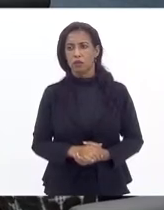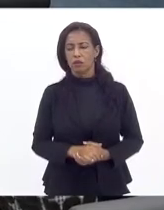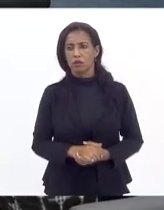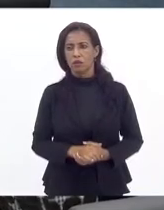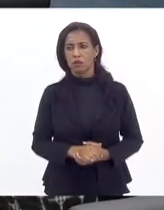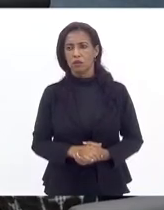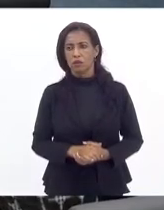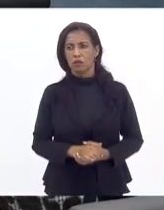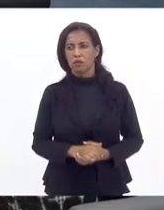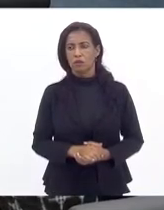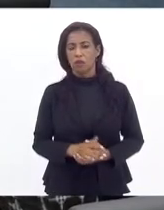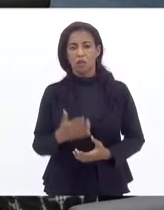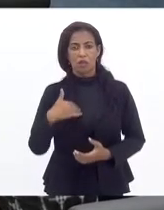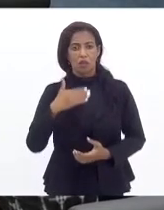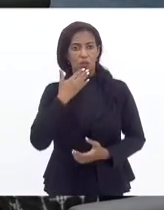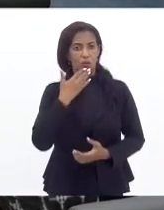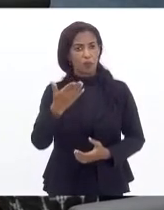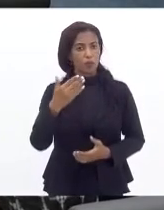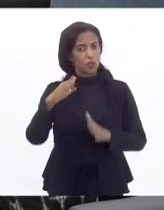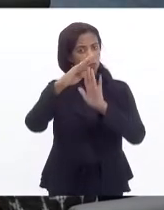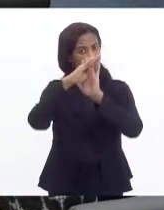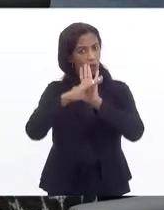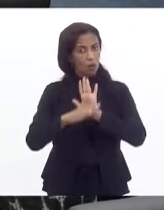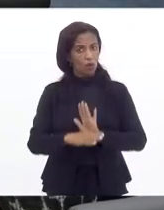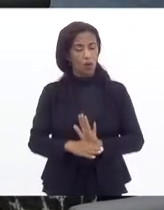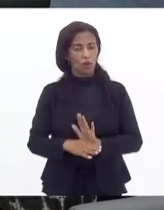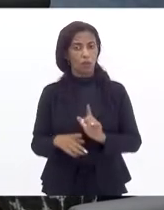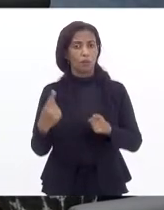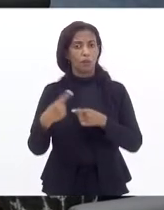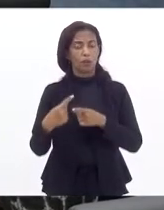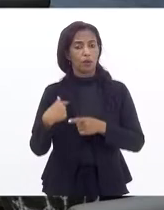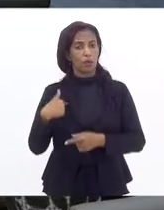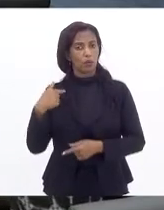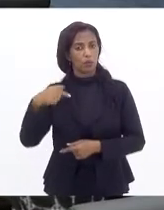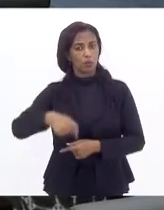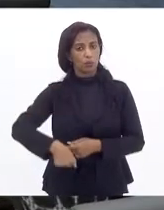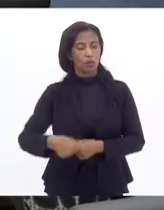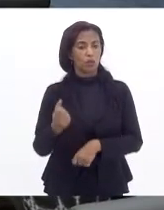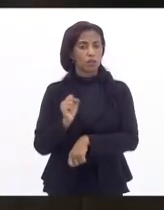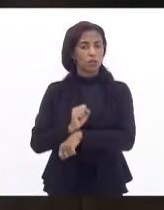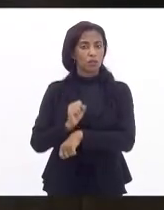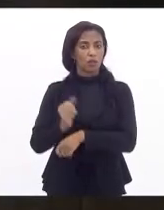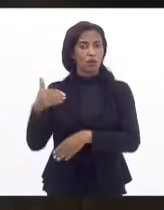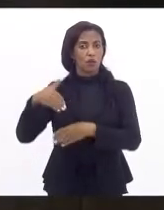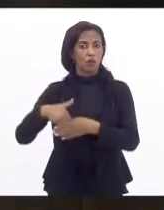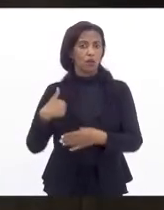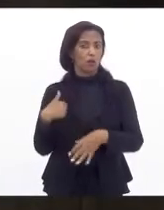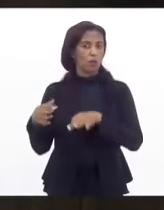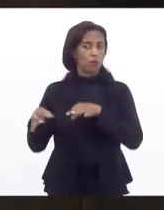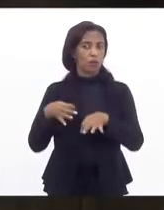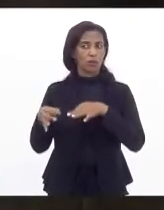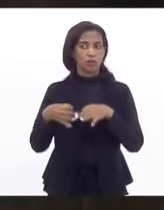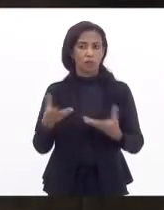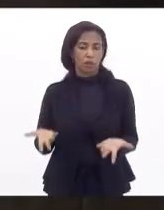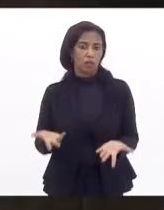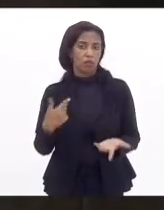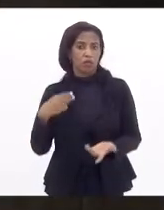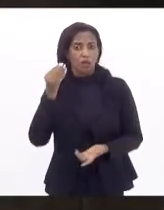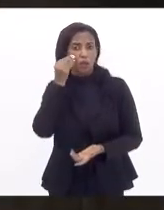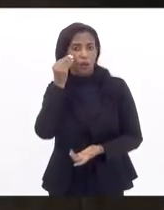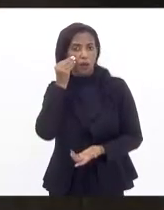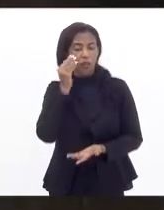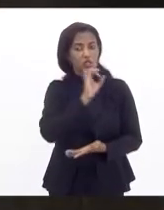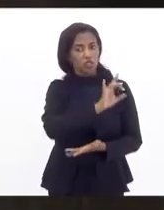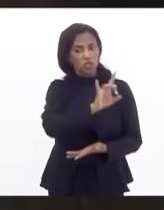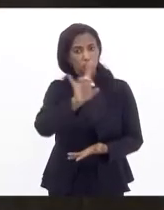eu tinha solicitado o senhor pela ordem, até porque eu estou aqui aguardando votar o meu projeto. E eu assisti a